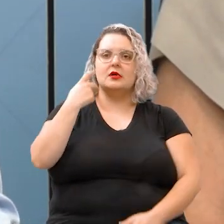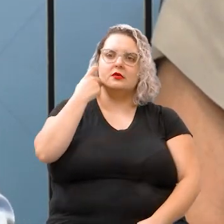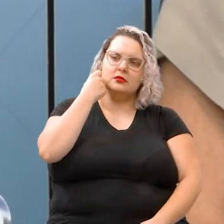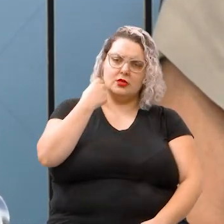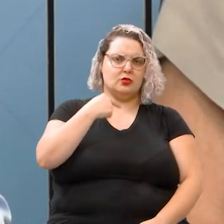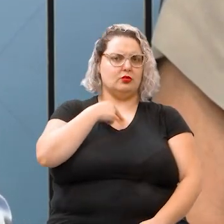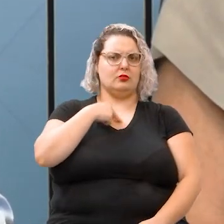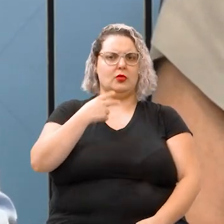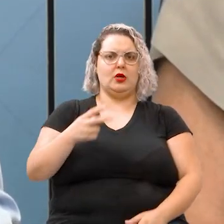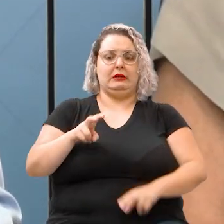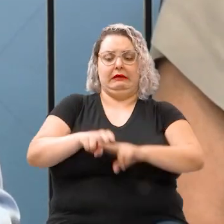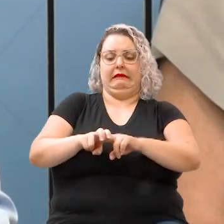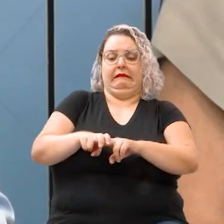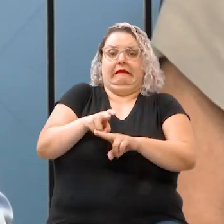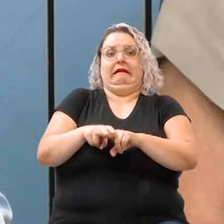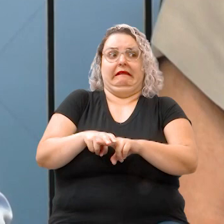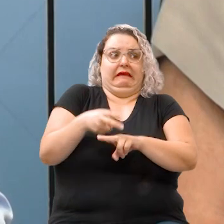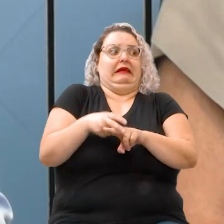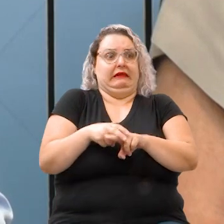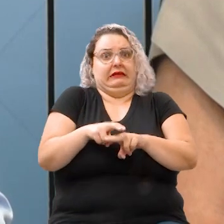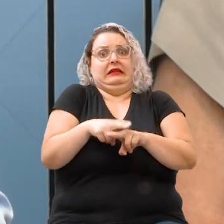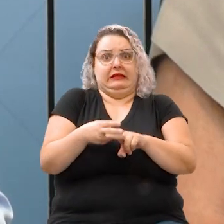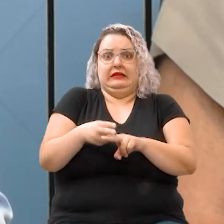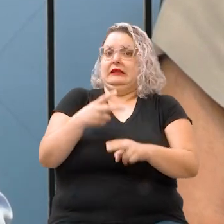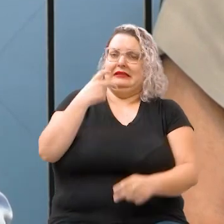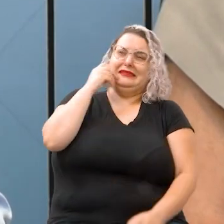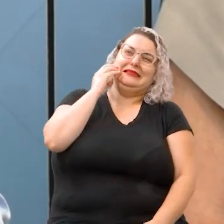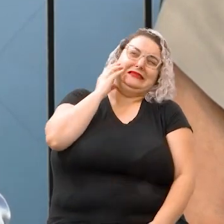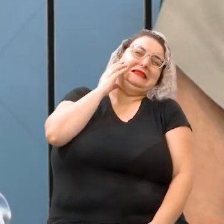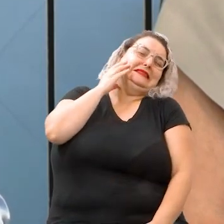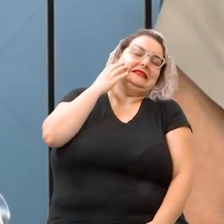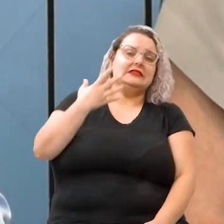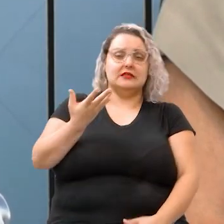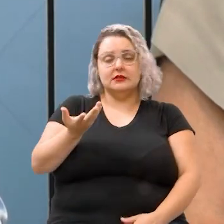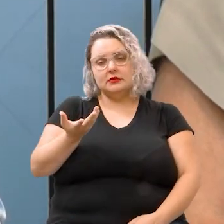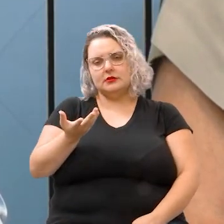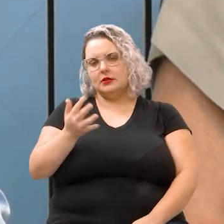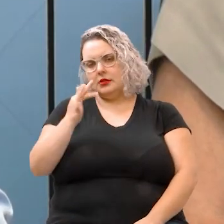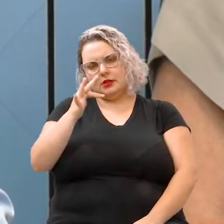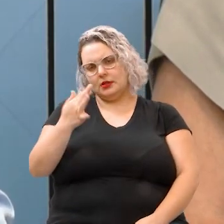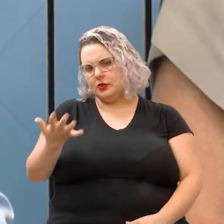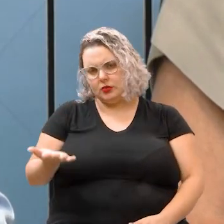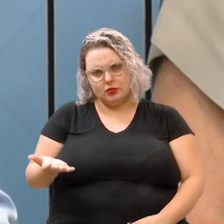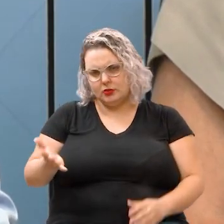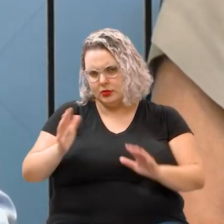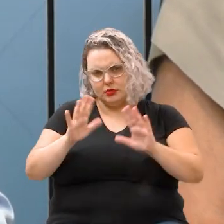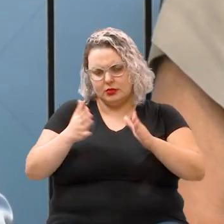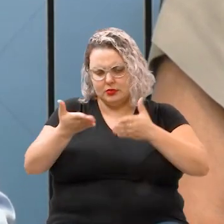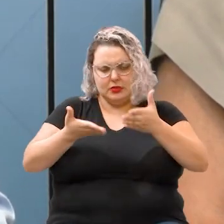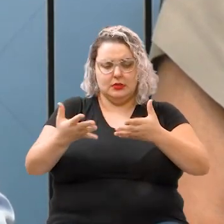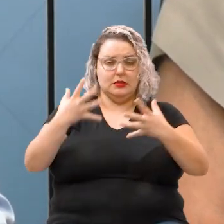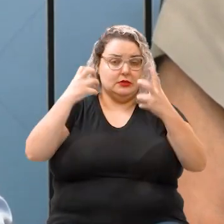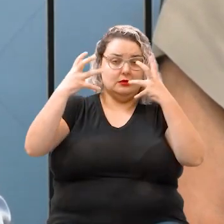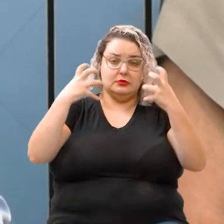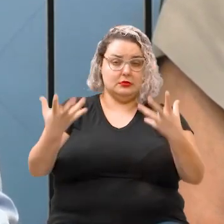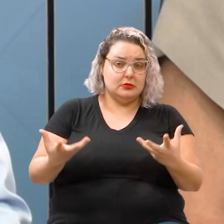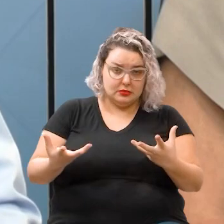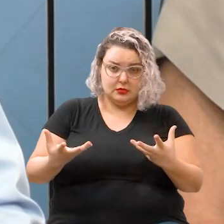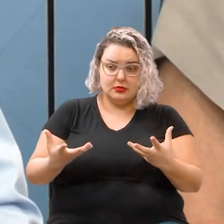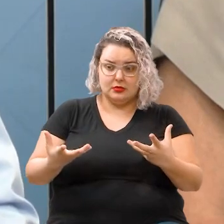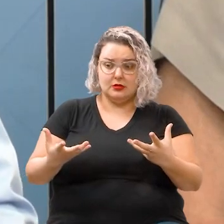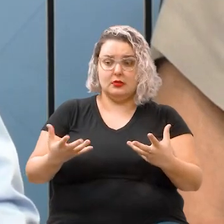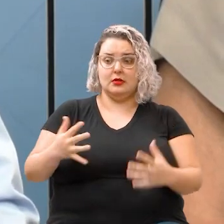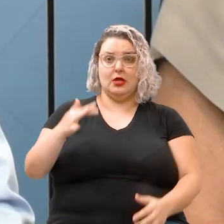que ela não pode é ficar na cadeira sendo submetida, né, constantemente ou durante o tratamento todo ao estresse. O estresse que eu falo é o